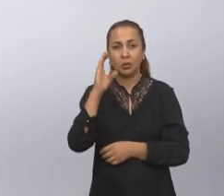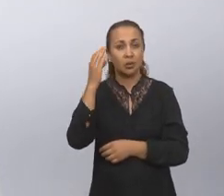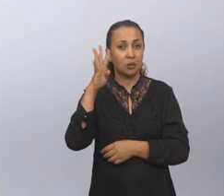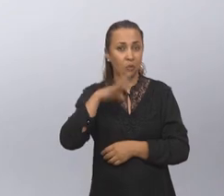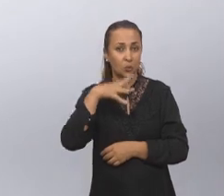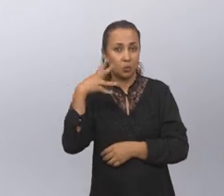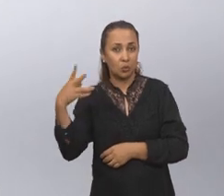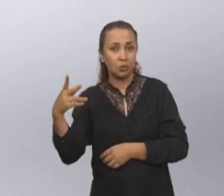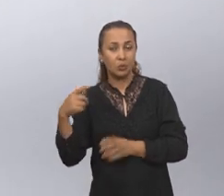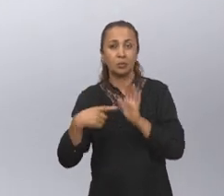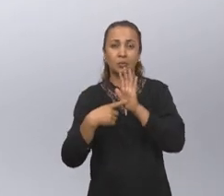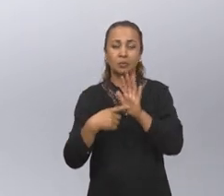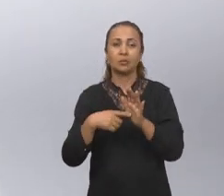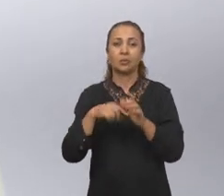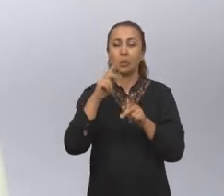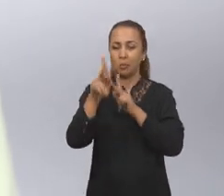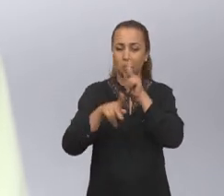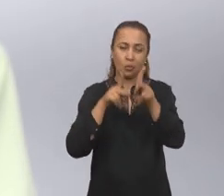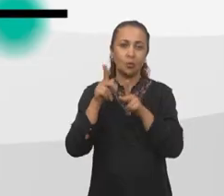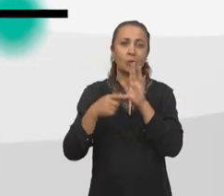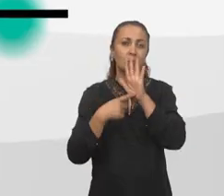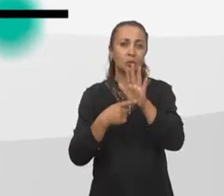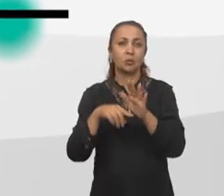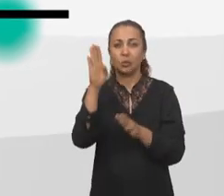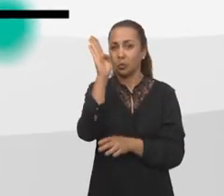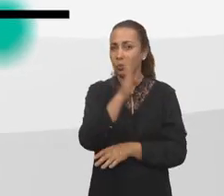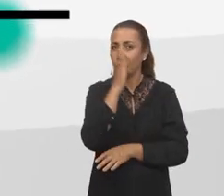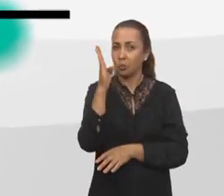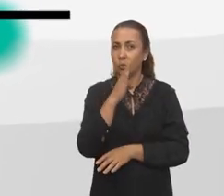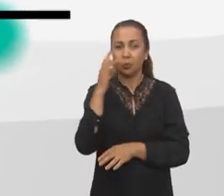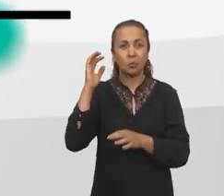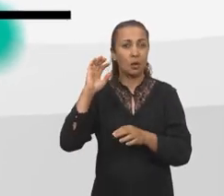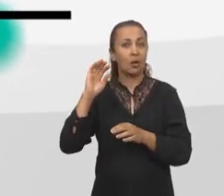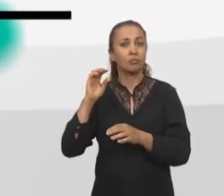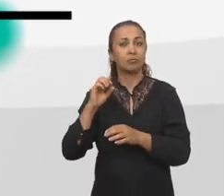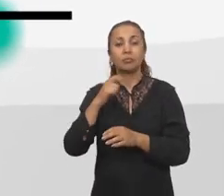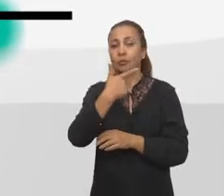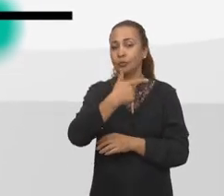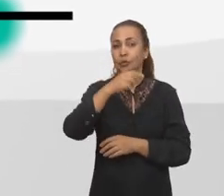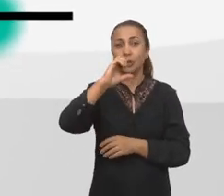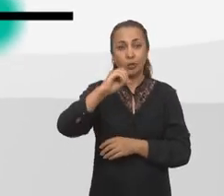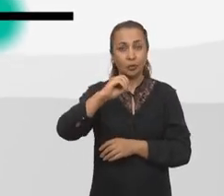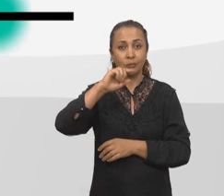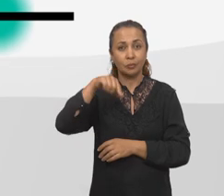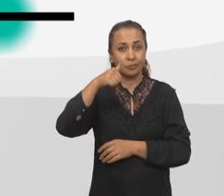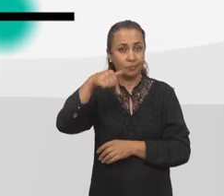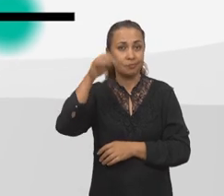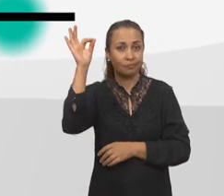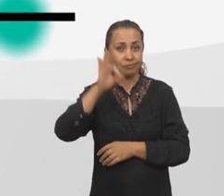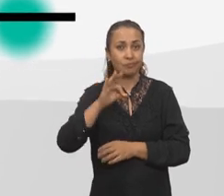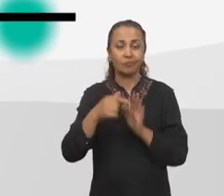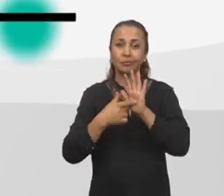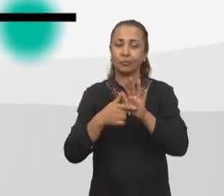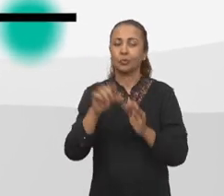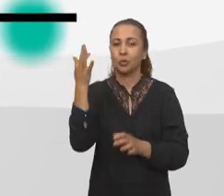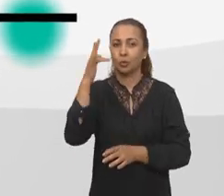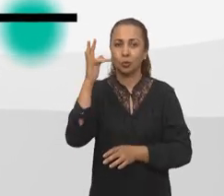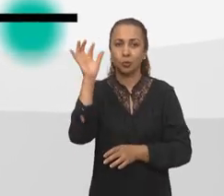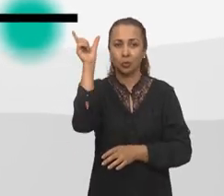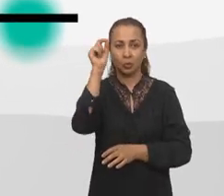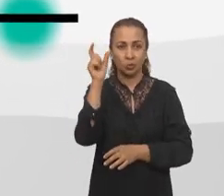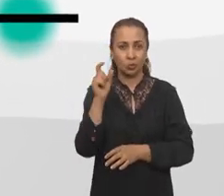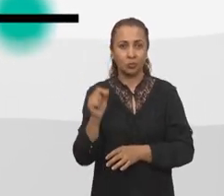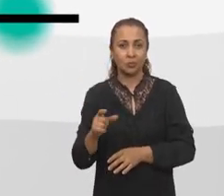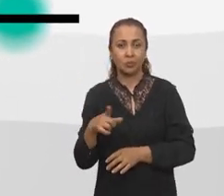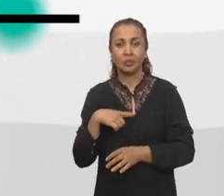realmente que a população apresentou tontura apresentou zumbido observamos que 20,7 por cento apresentavam apresentaram dor na coluna